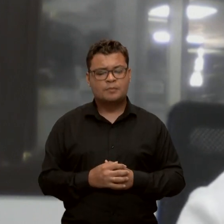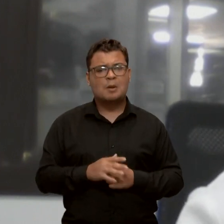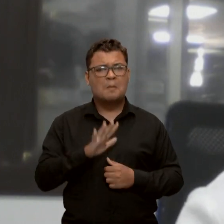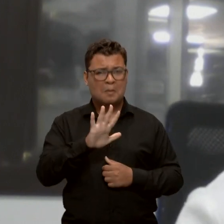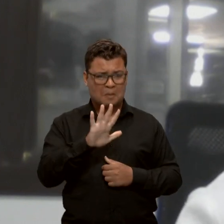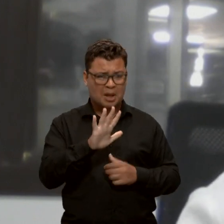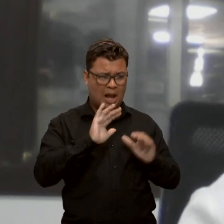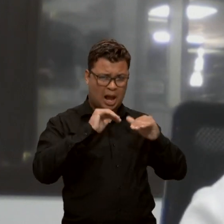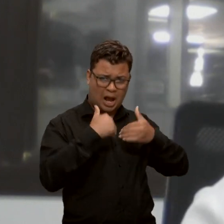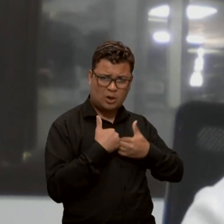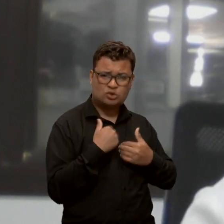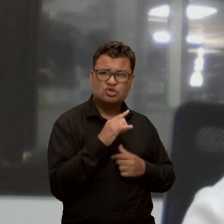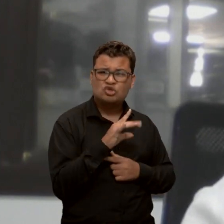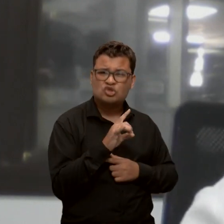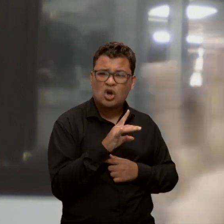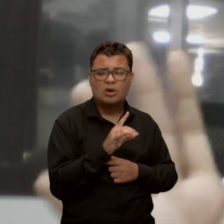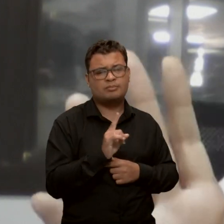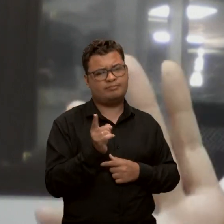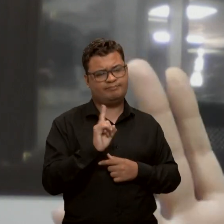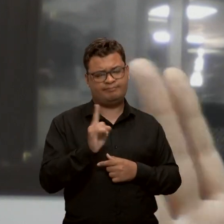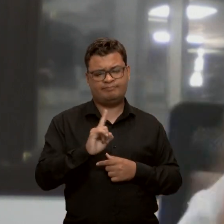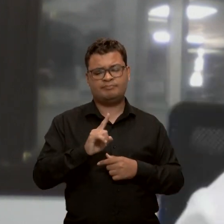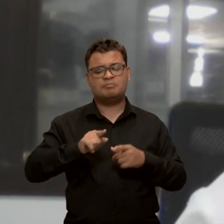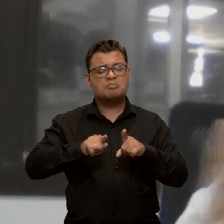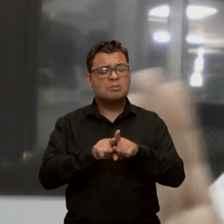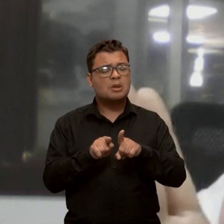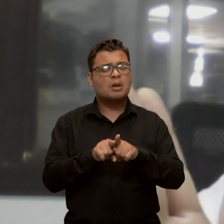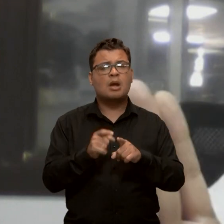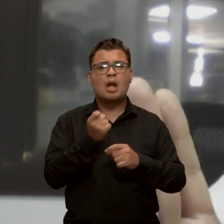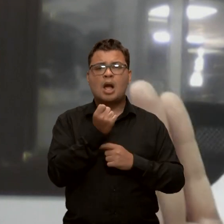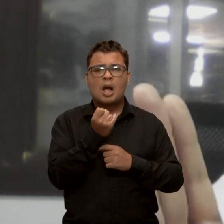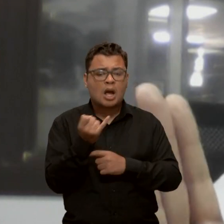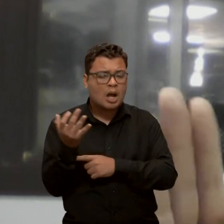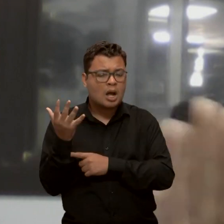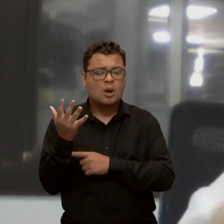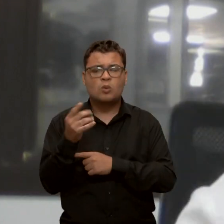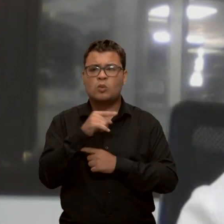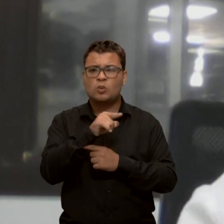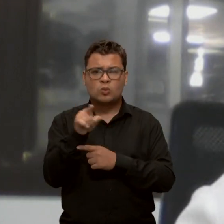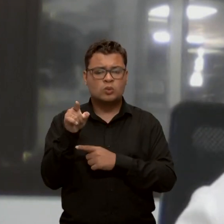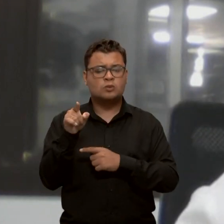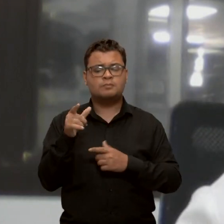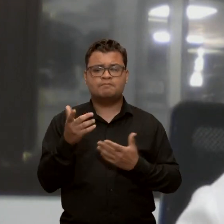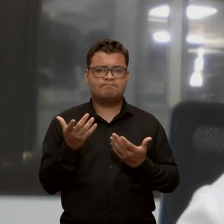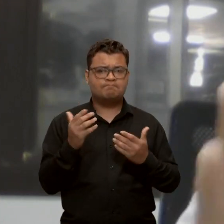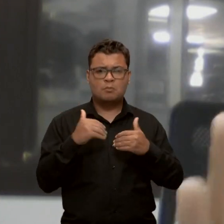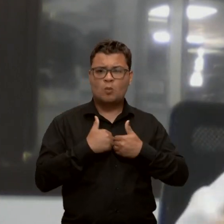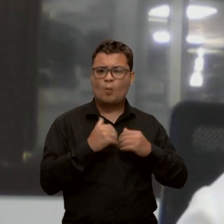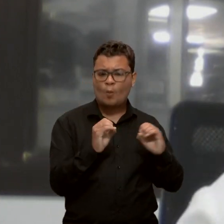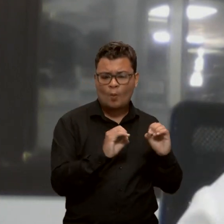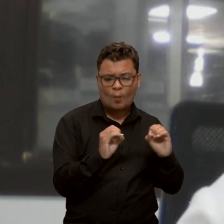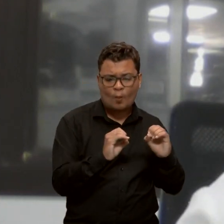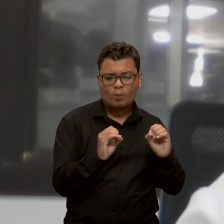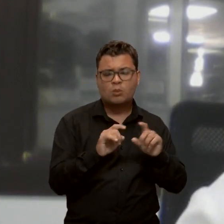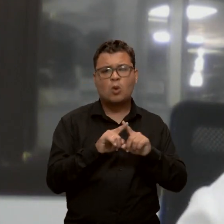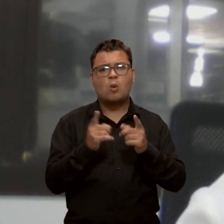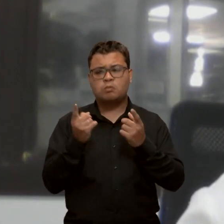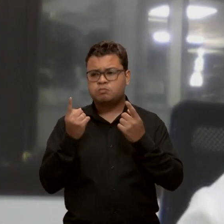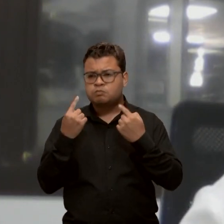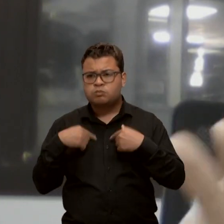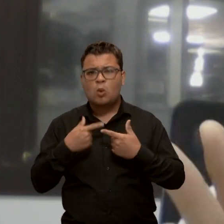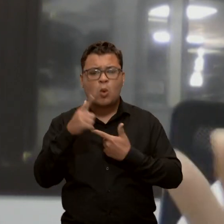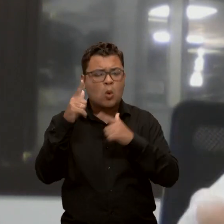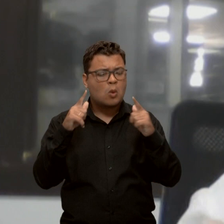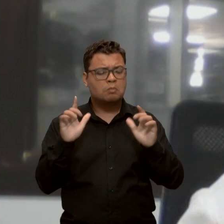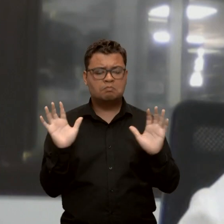exclusivo das pessoas autistas. Pessoas que não têm perda nenhuma, que não têm nenhuma outra alteração,